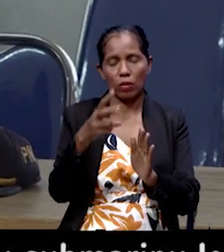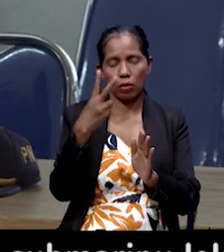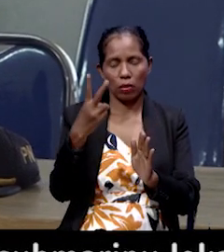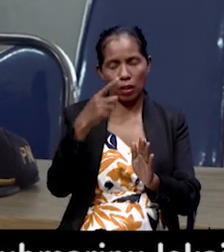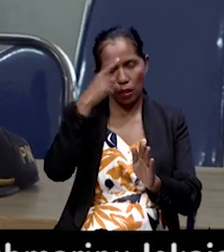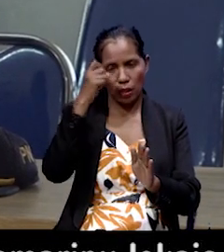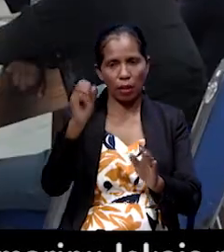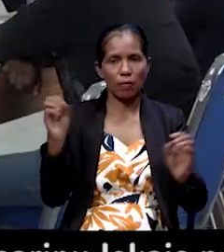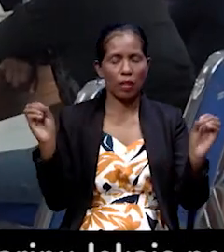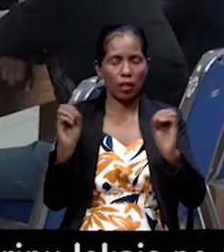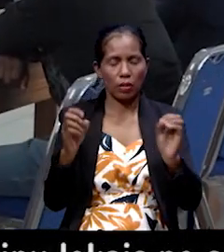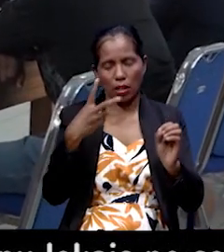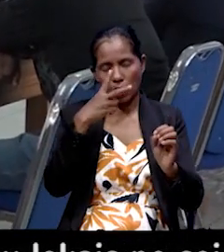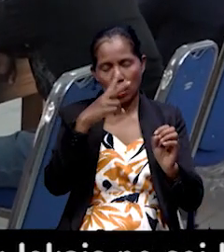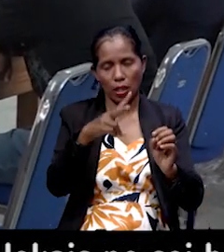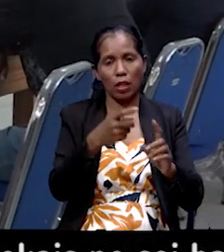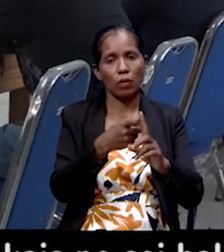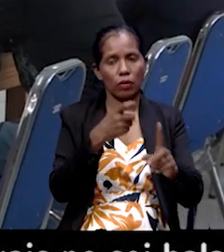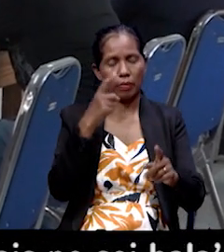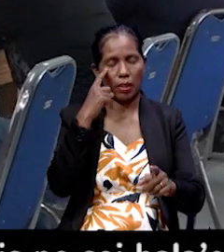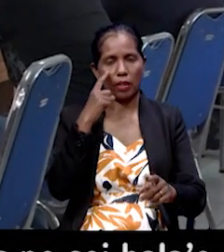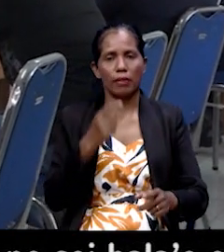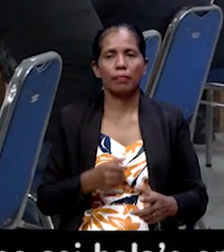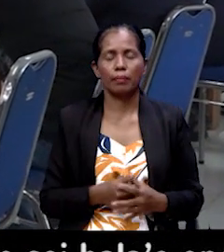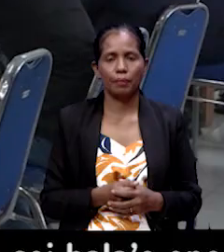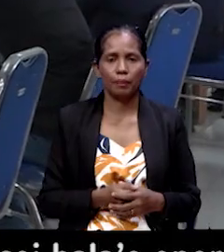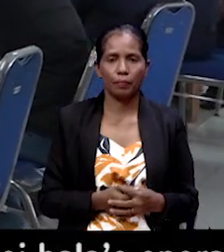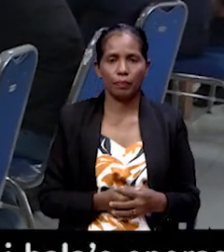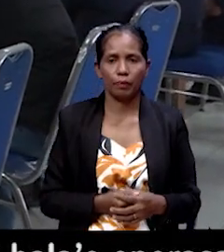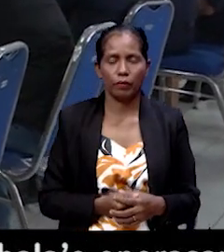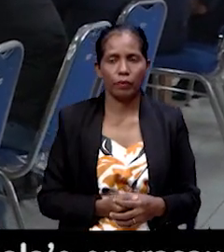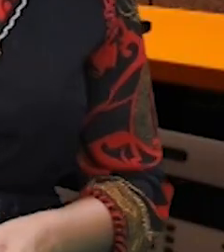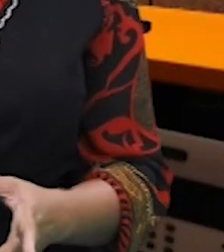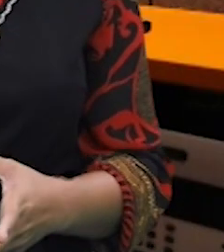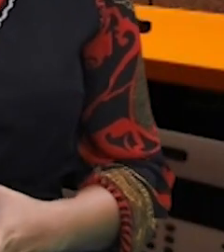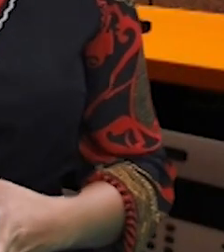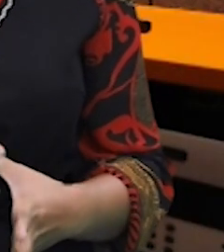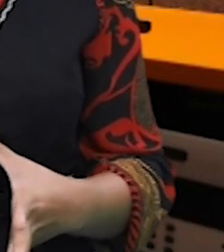caso ne laos flagrante delito. Na Plan Sever, Adereto Ximenes, GMN.